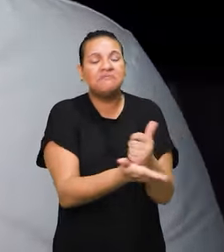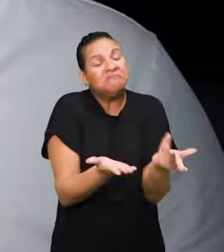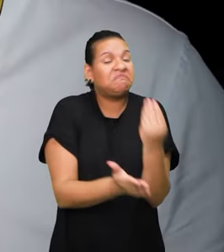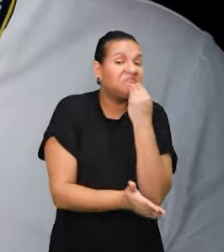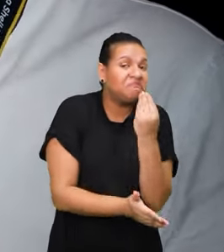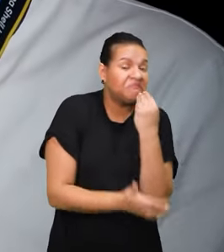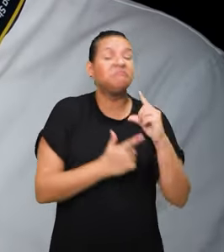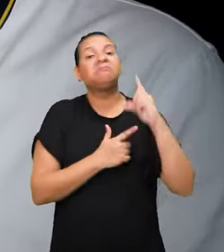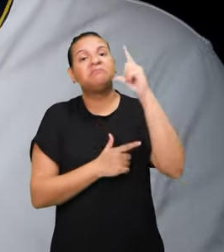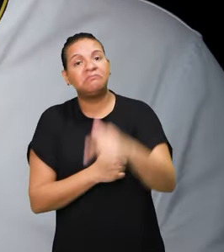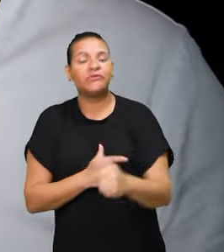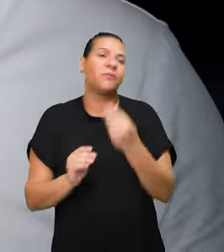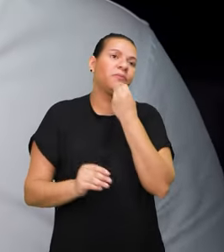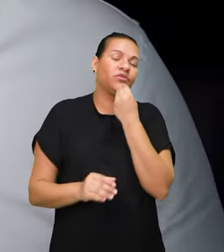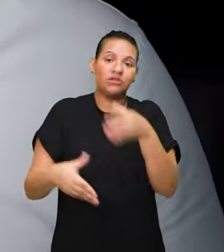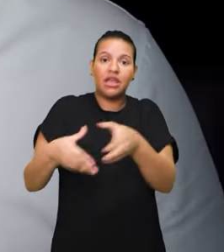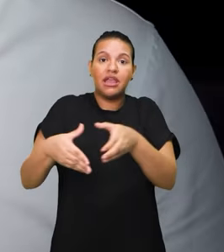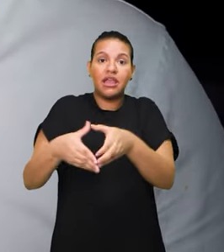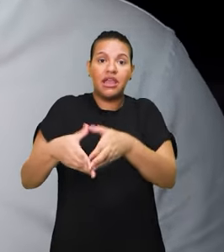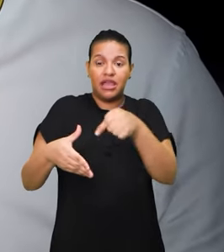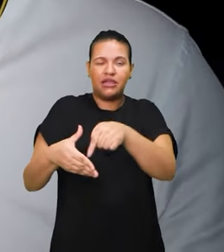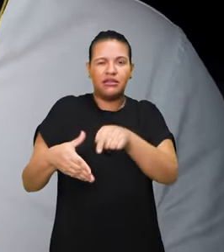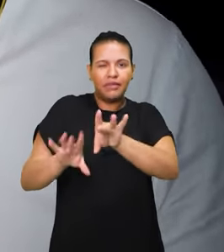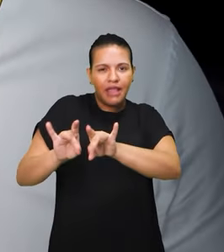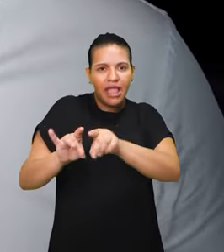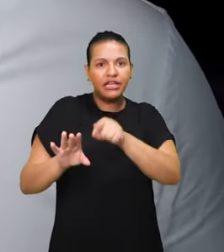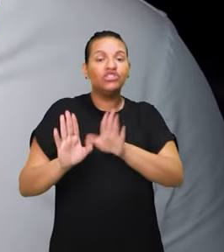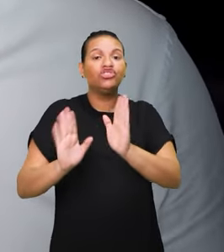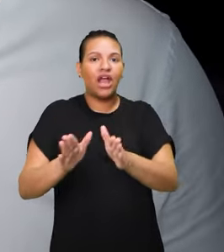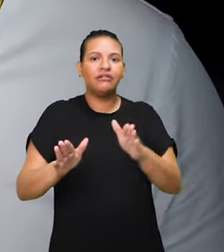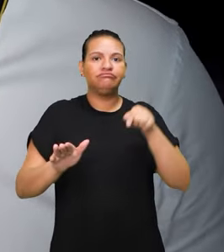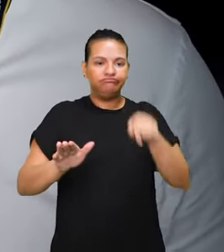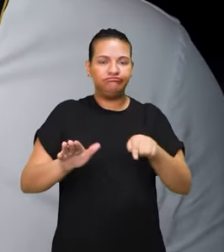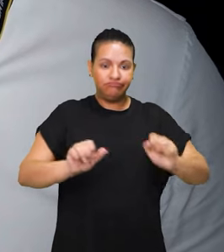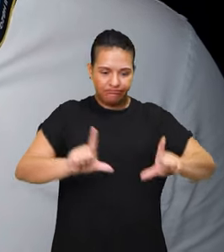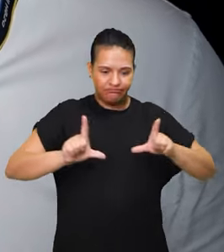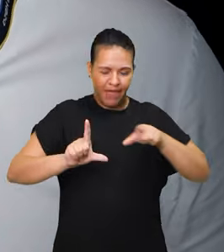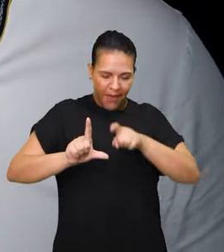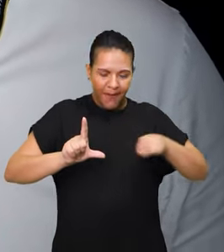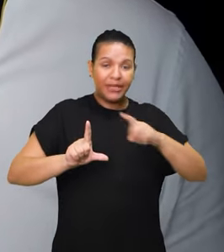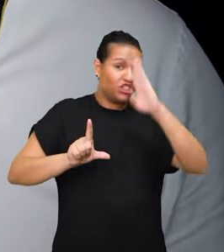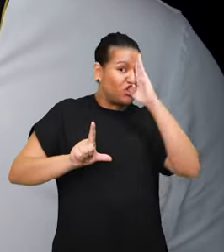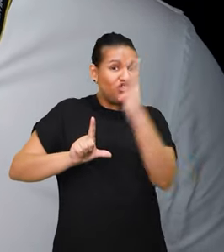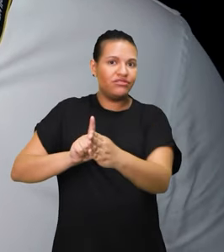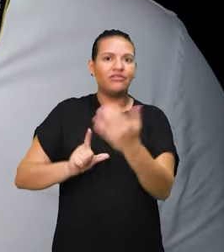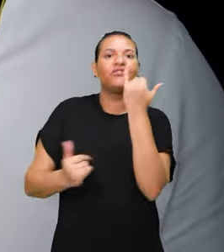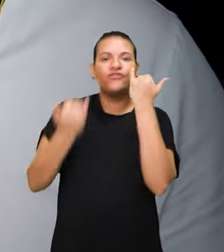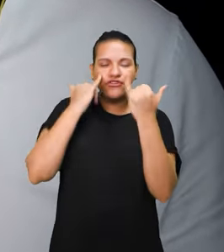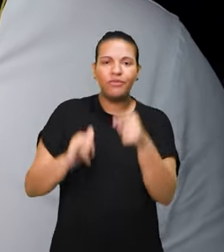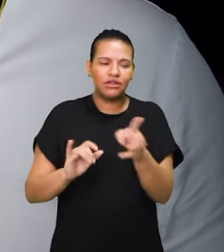com game que vai trazer em Real Time pras equipes vários dados que o carro tá emitindo e ao